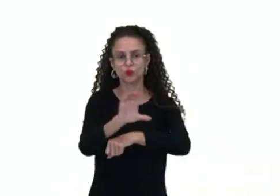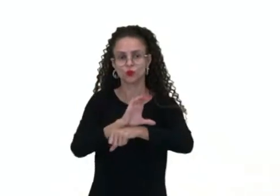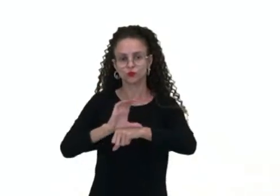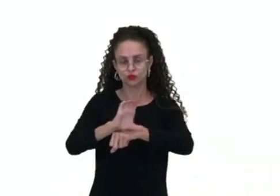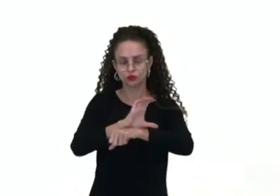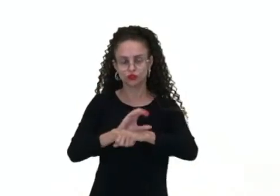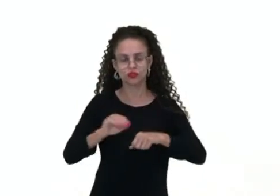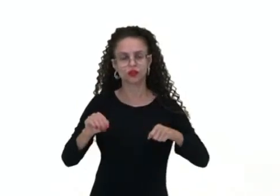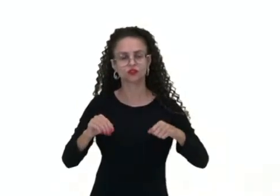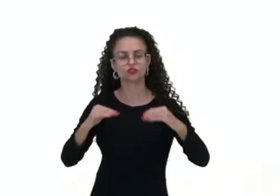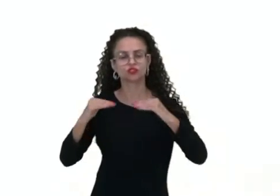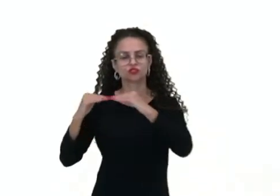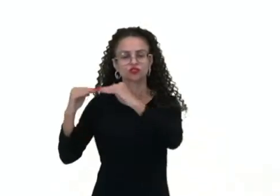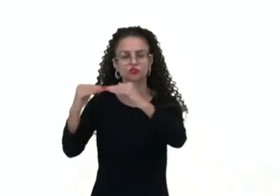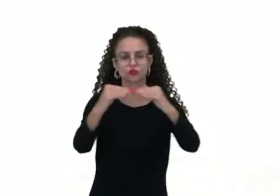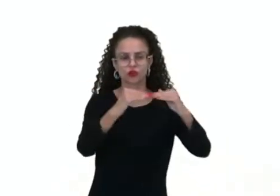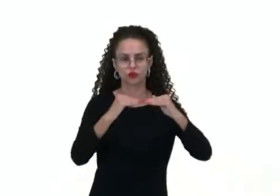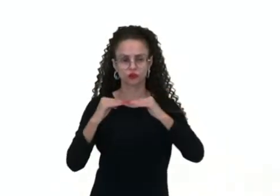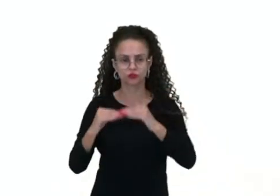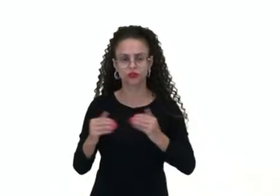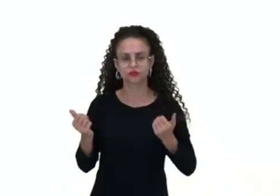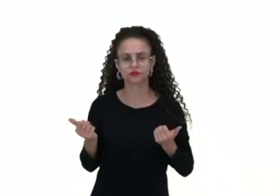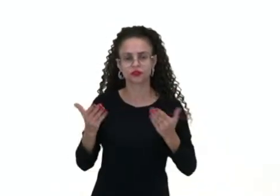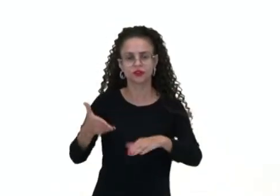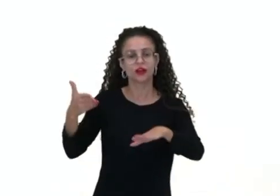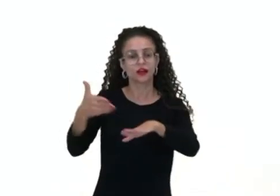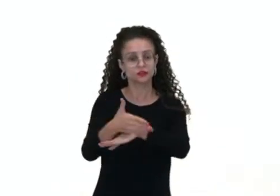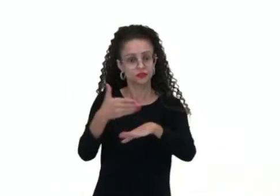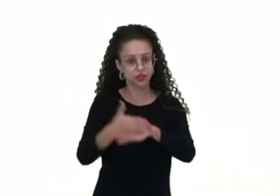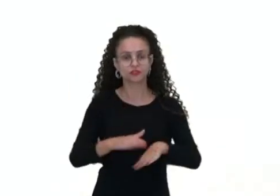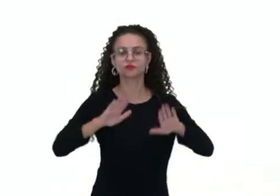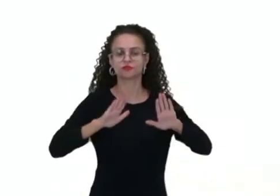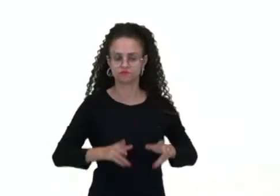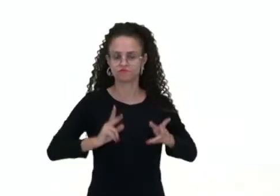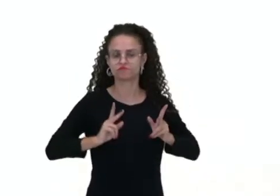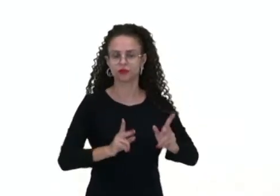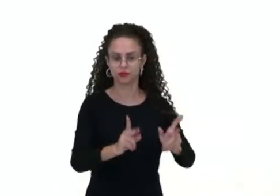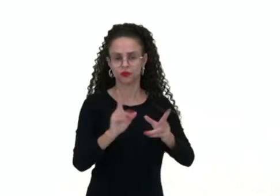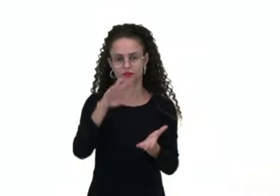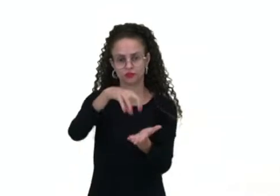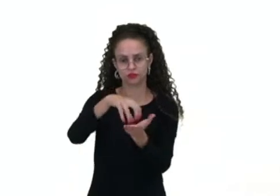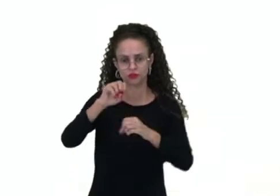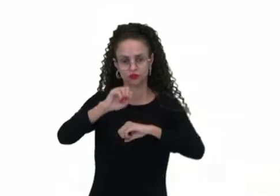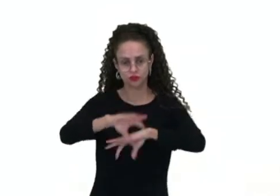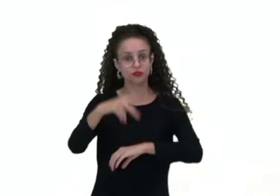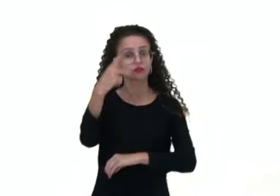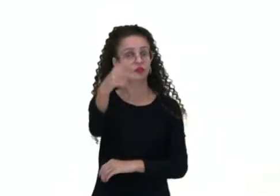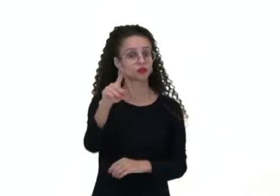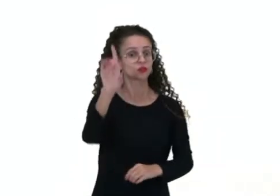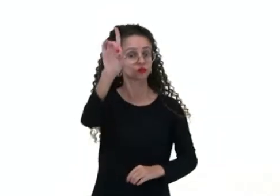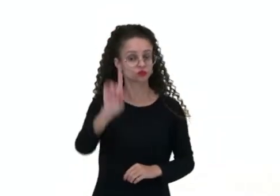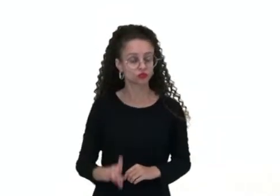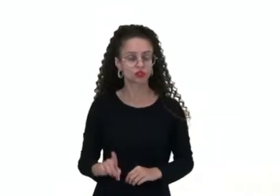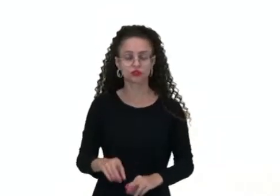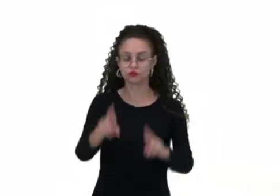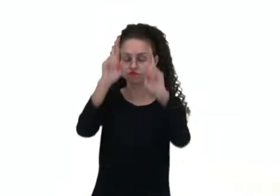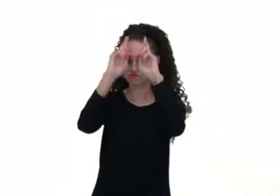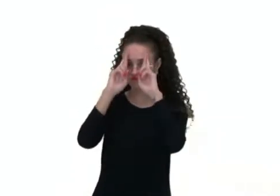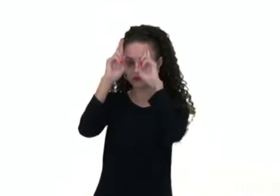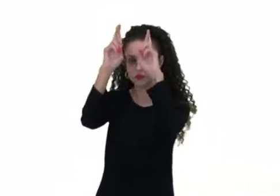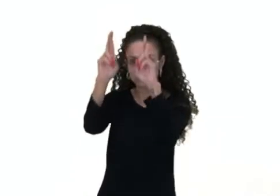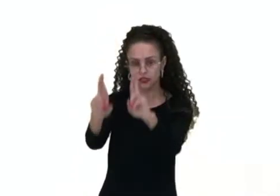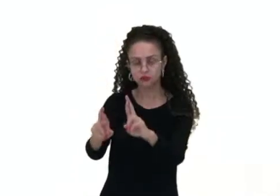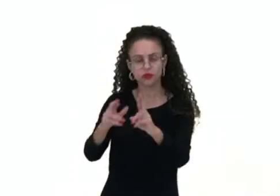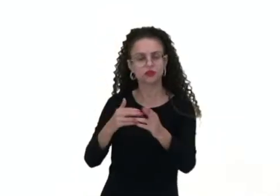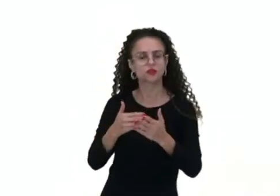constitucional de igualdade de condições para o acesso e permanência na instituição de ensino. Também é seu direito ser respeitado, sem